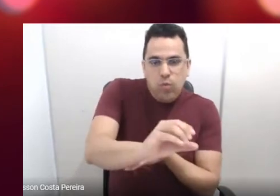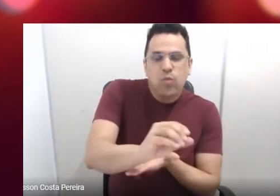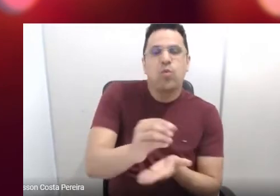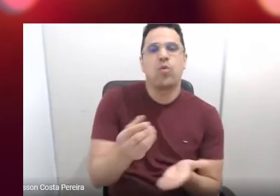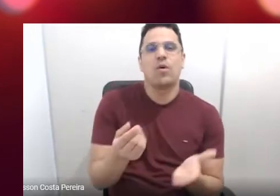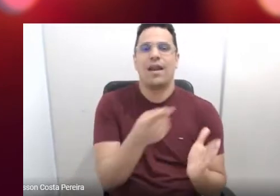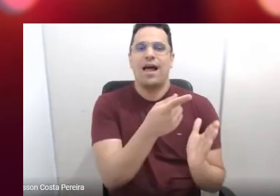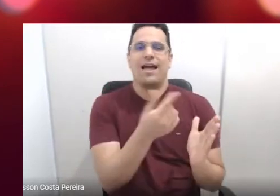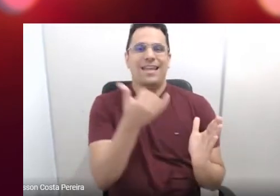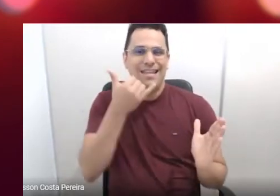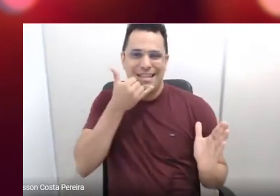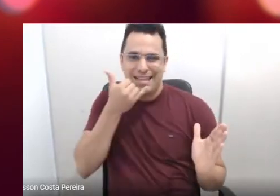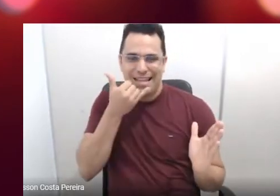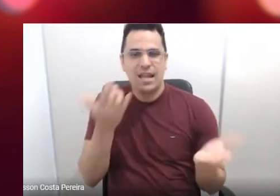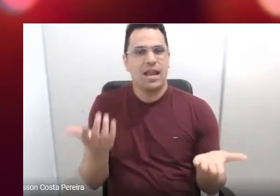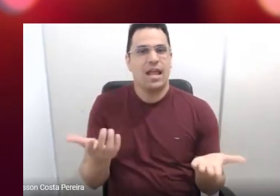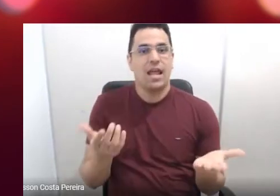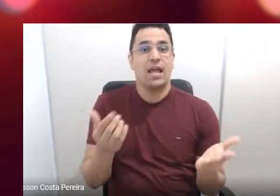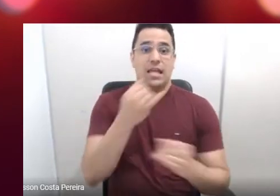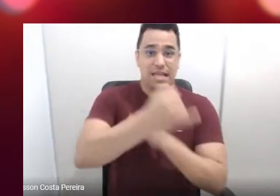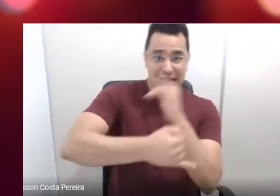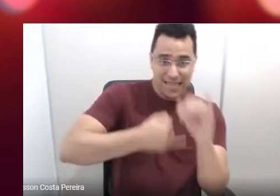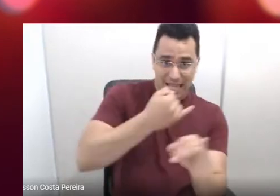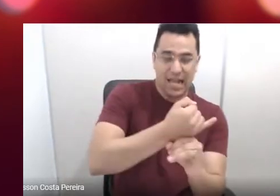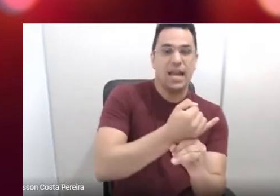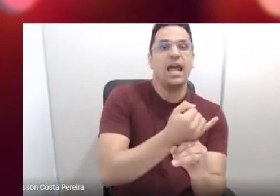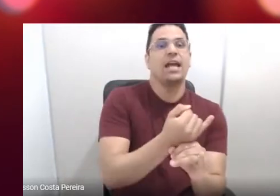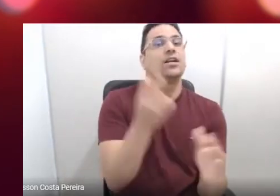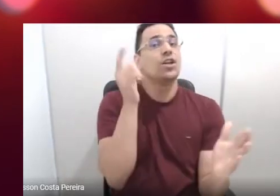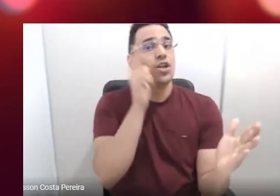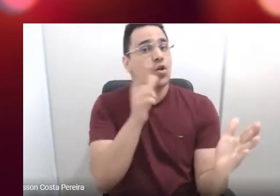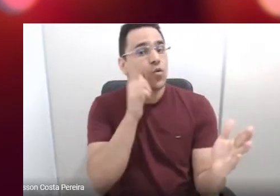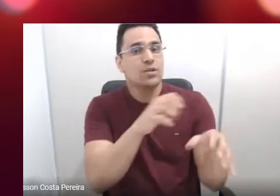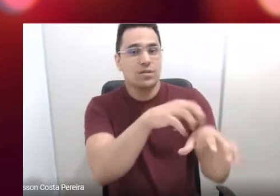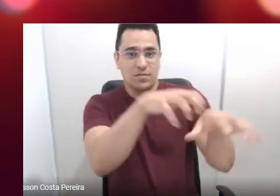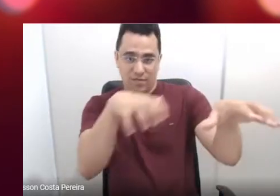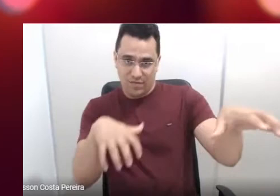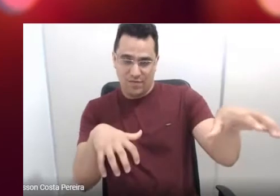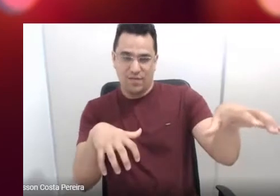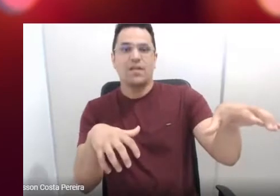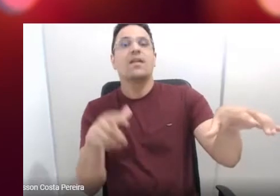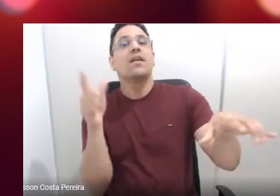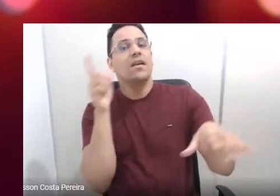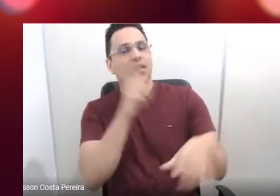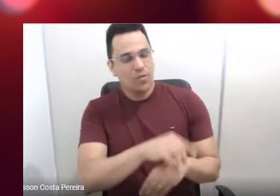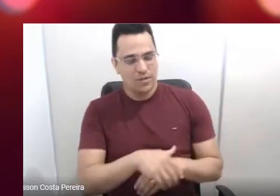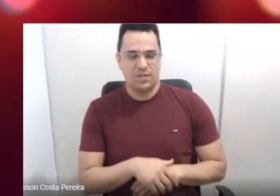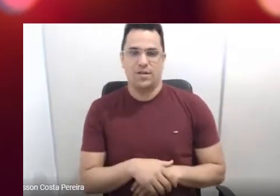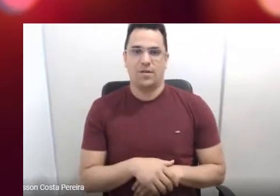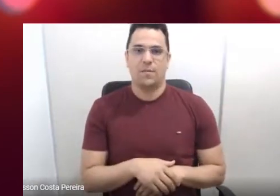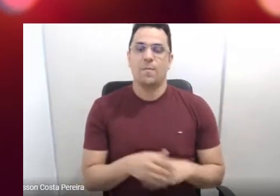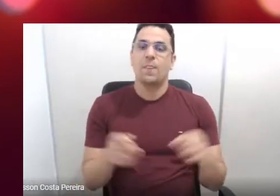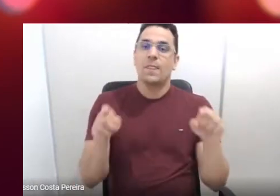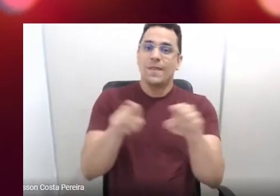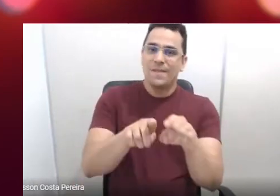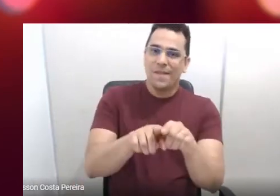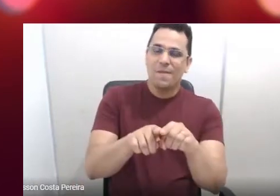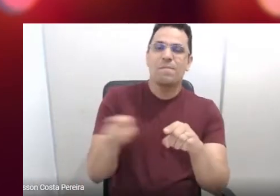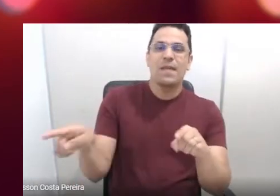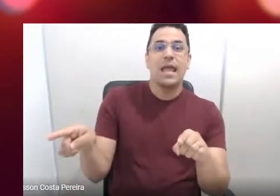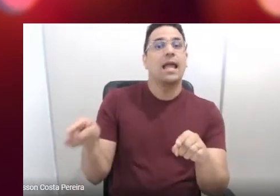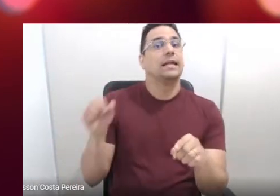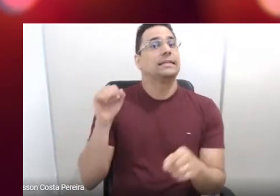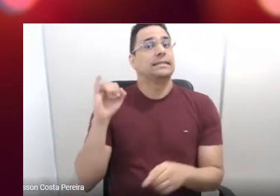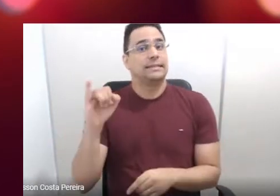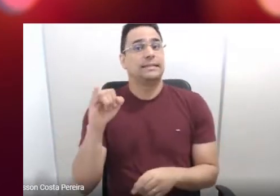para aquisição de pacotes de internet a esses acadêmicos, mas apenas os beneficiários do PENAS e que